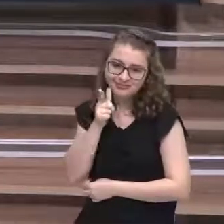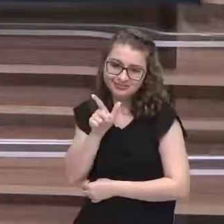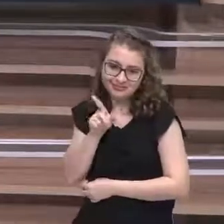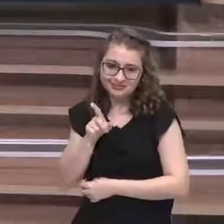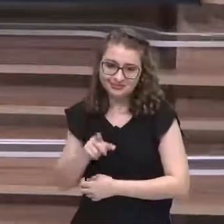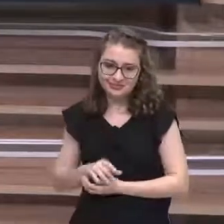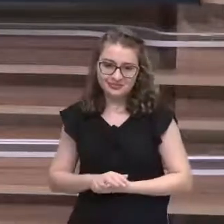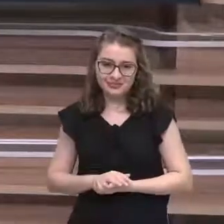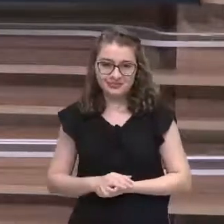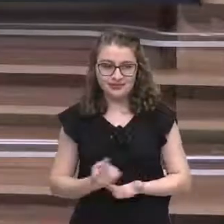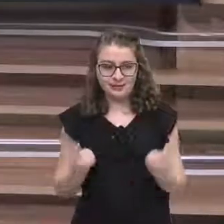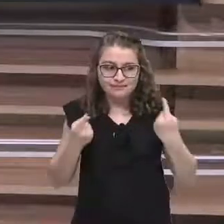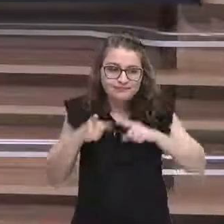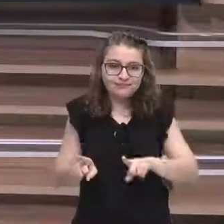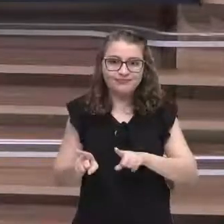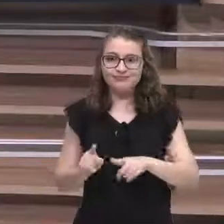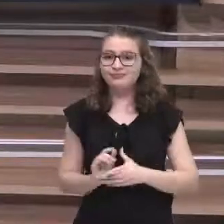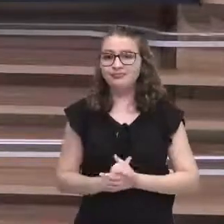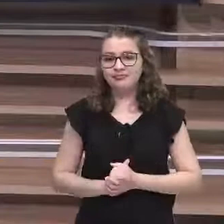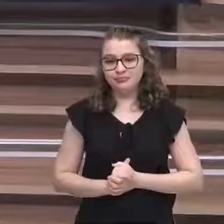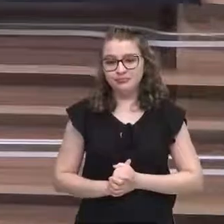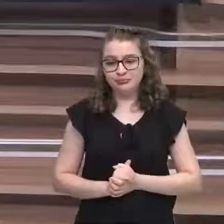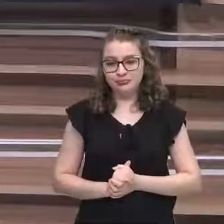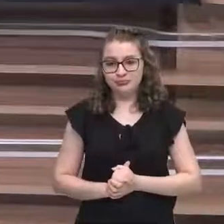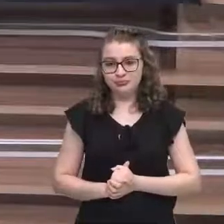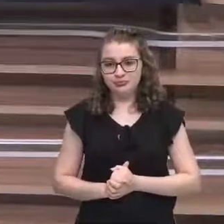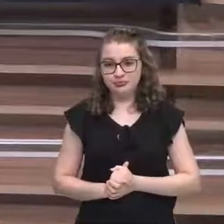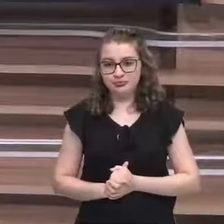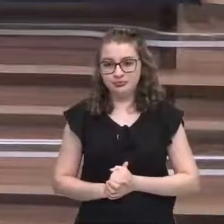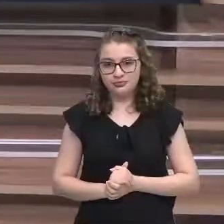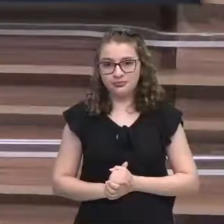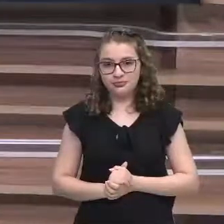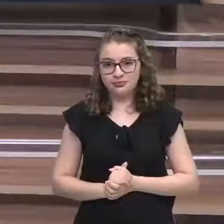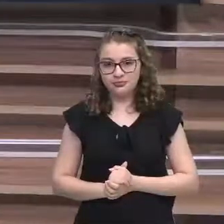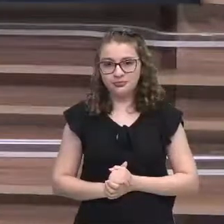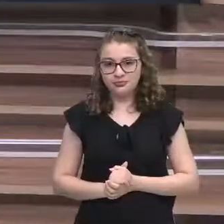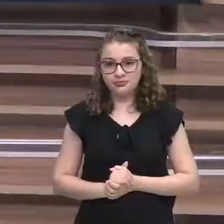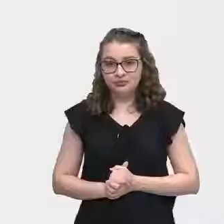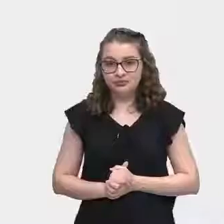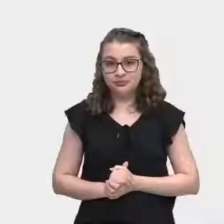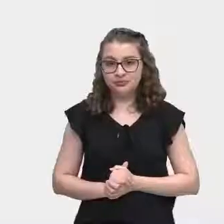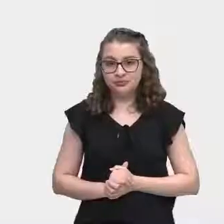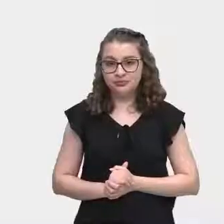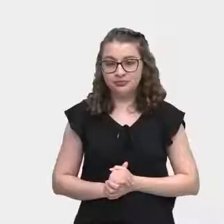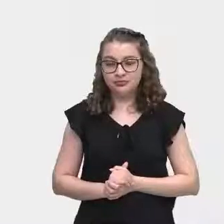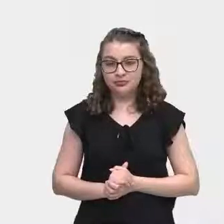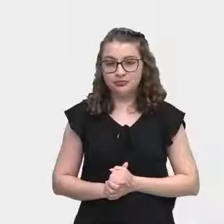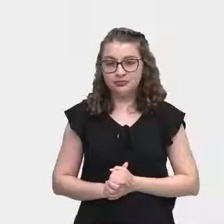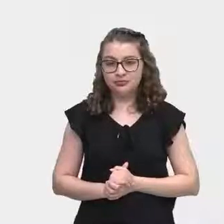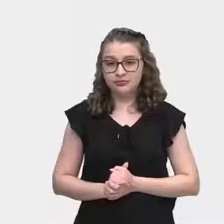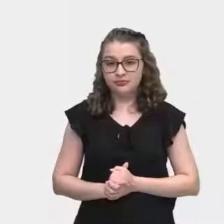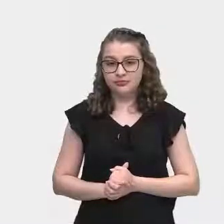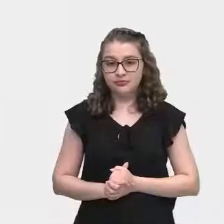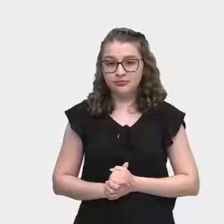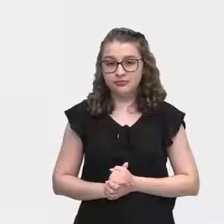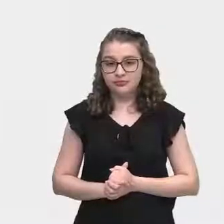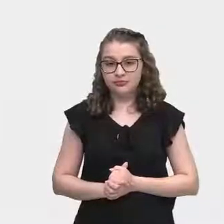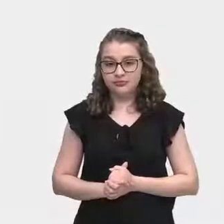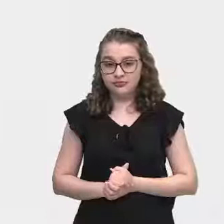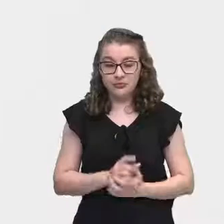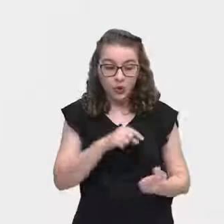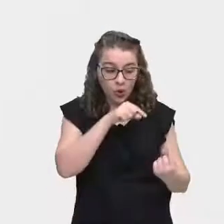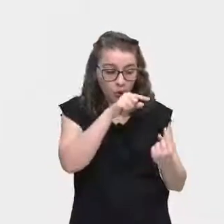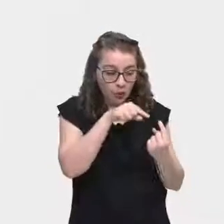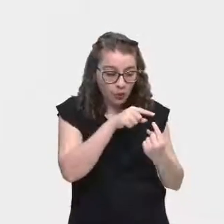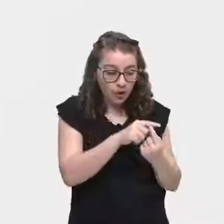ciências humanas. Outro ponto, comparando aí com a ciência da natureza. Nós temos aí que o objeto